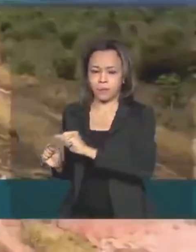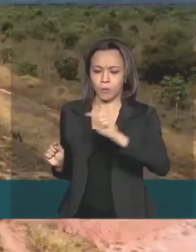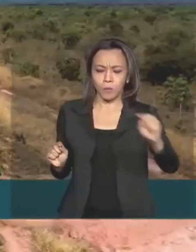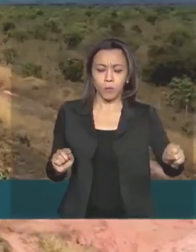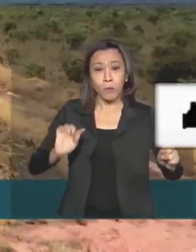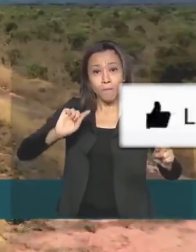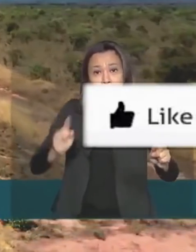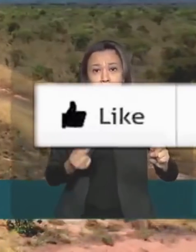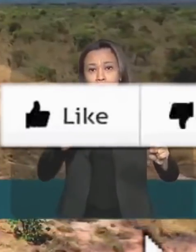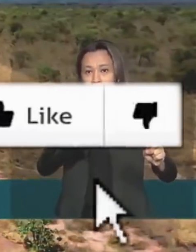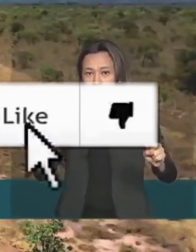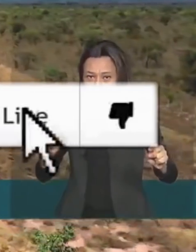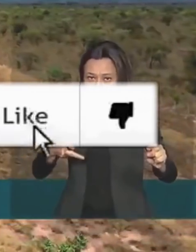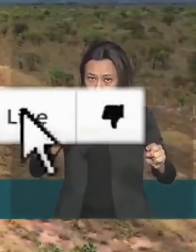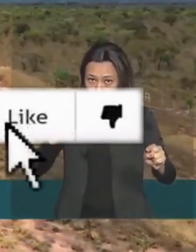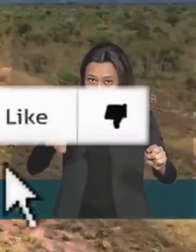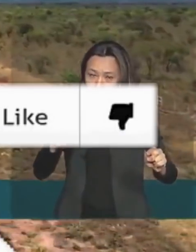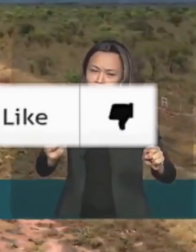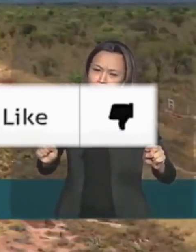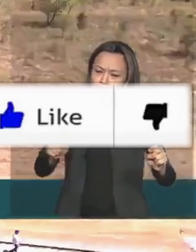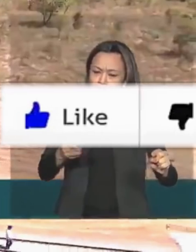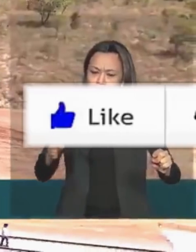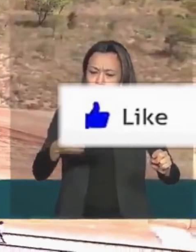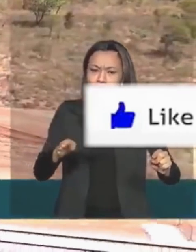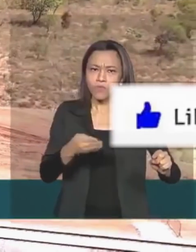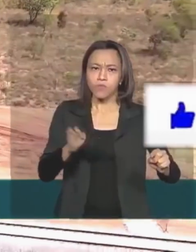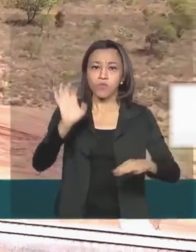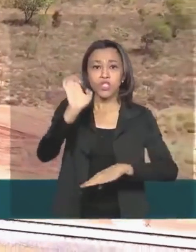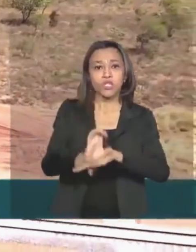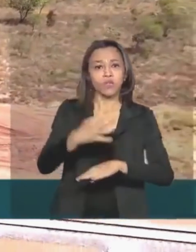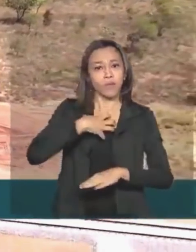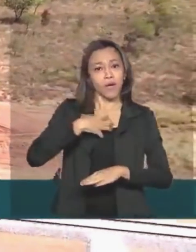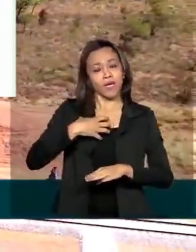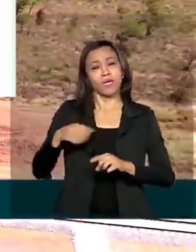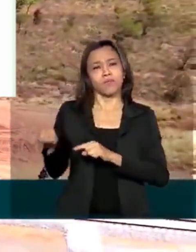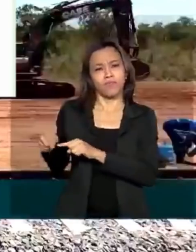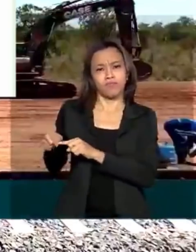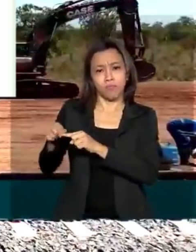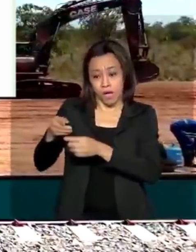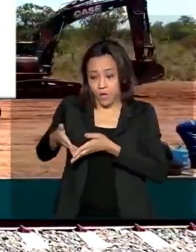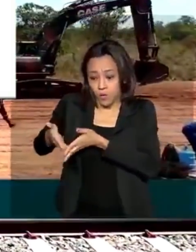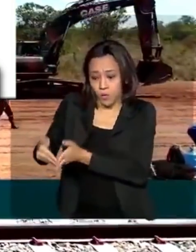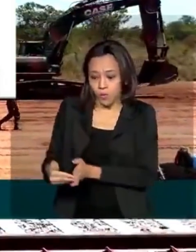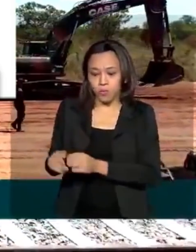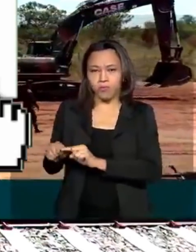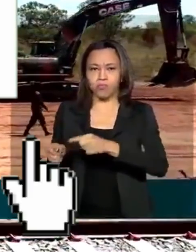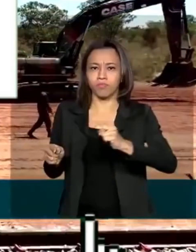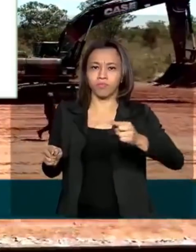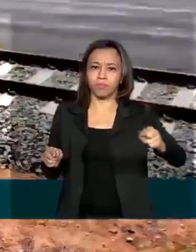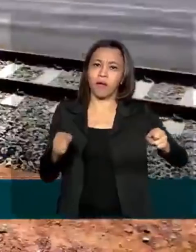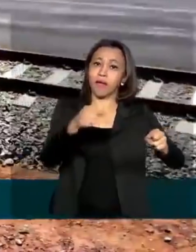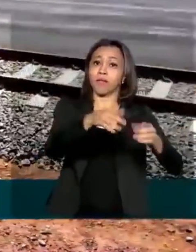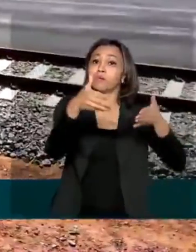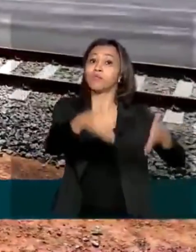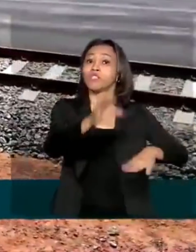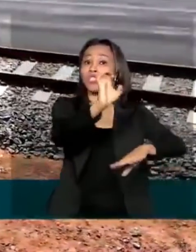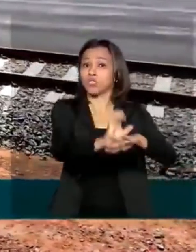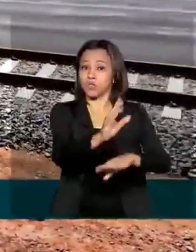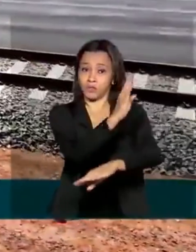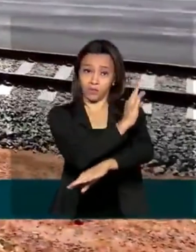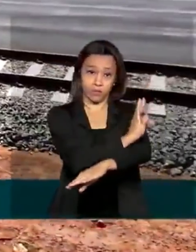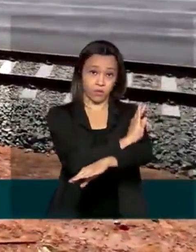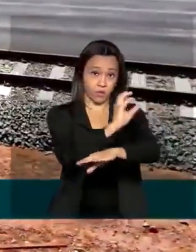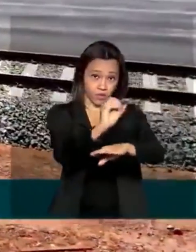quilômetros e vai atravessar todo o estado da Bahia, do porto de Ilhéus até chegar a Figueirópolis, no Tocantins, com um